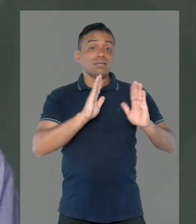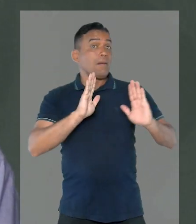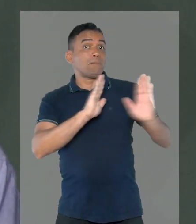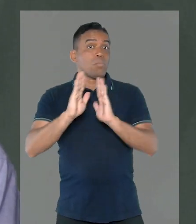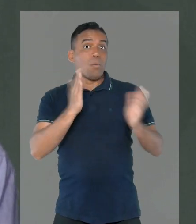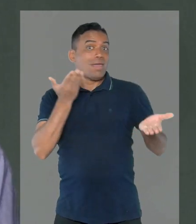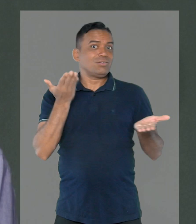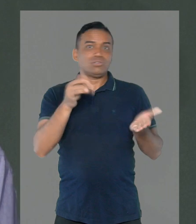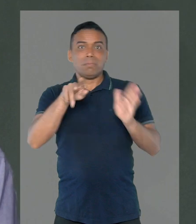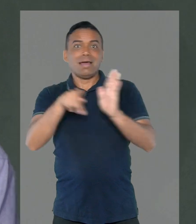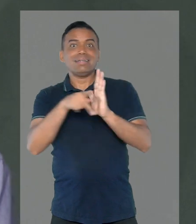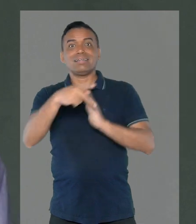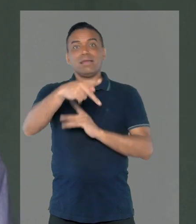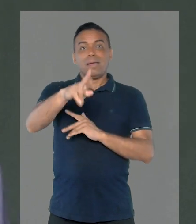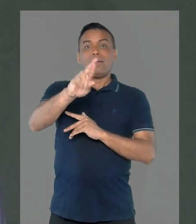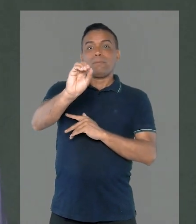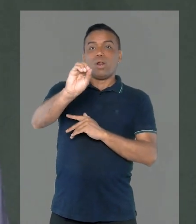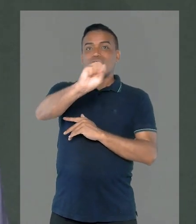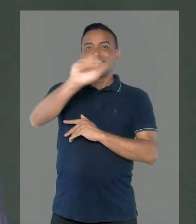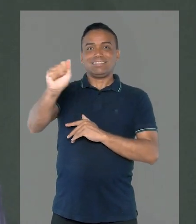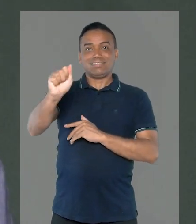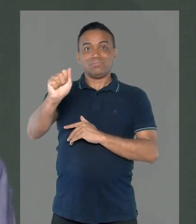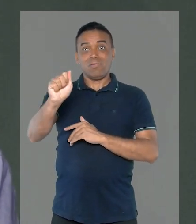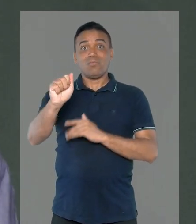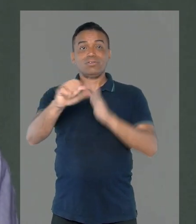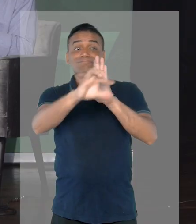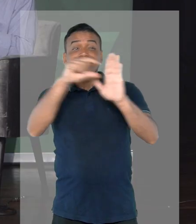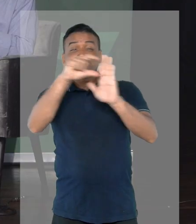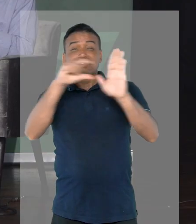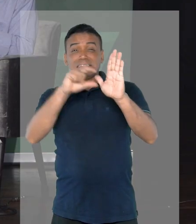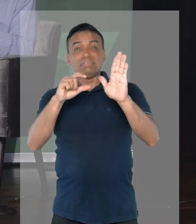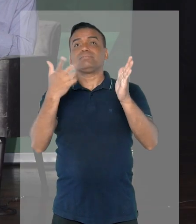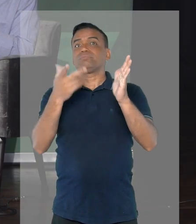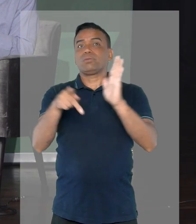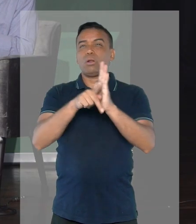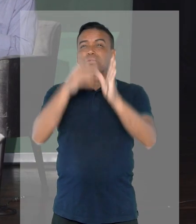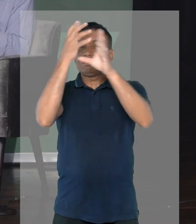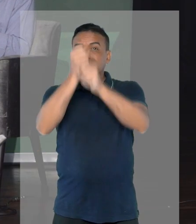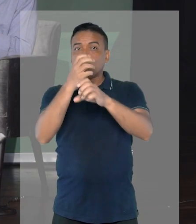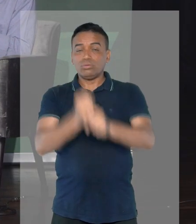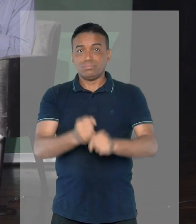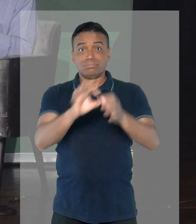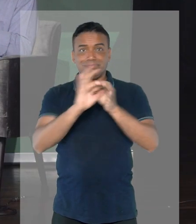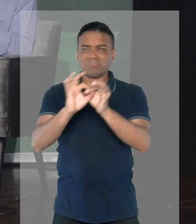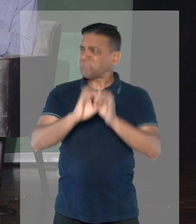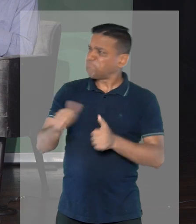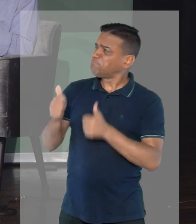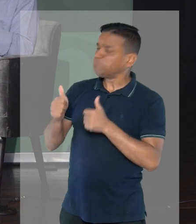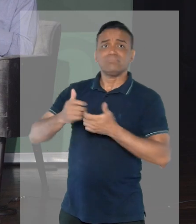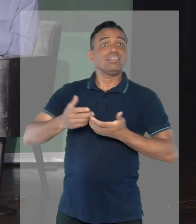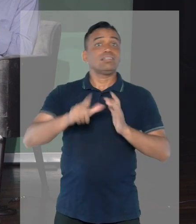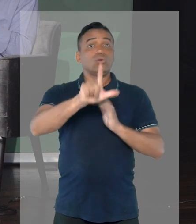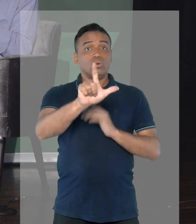brincar de poema em prosa. Então a gente vai fazendo como se tivesse... Eu fui metrificando trechos da tese e dá juntando. Uma leveza também. Pois